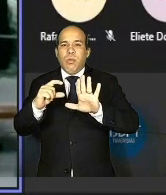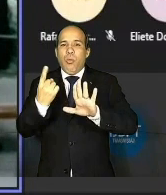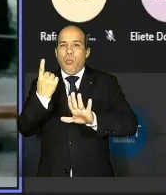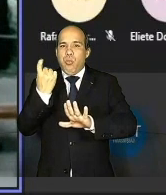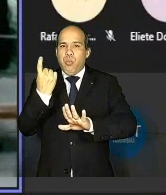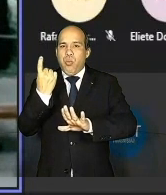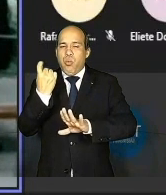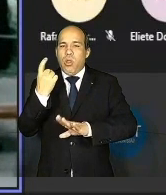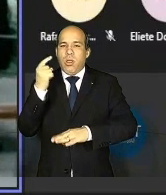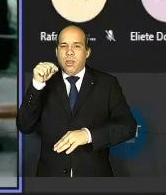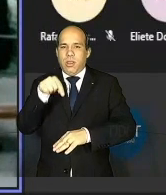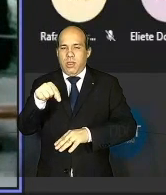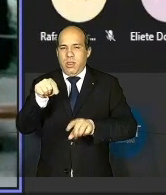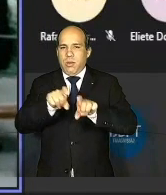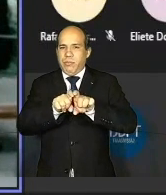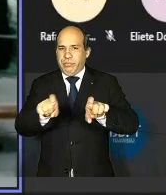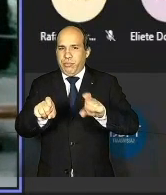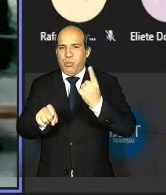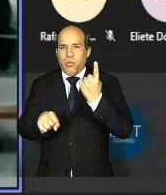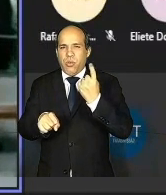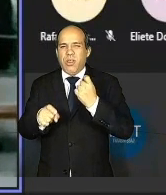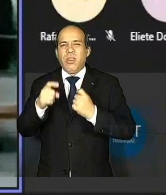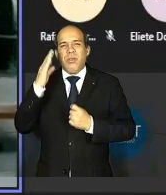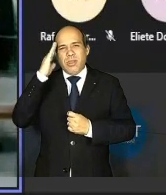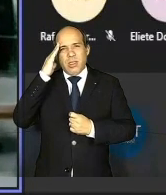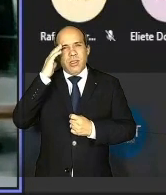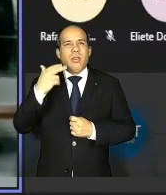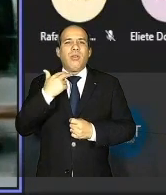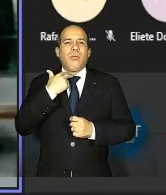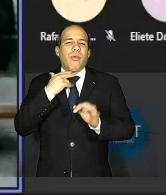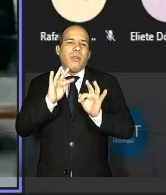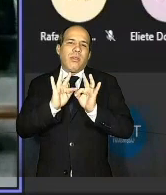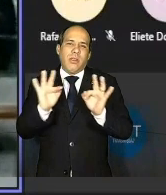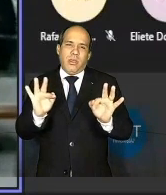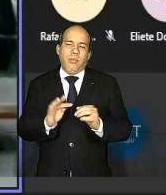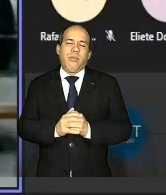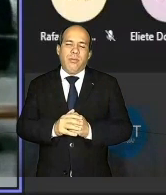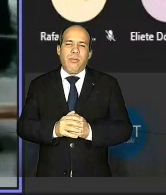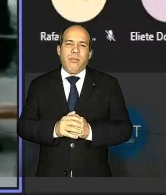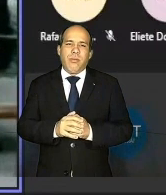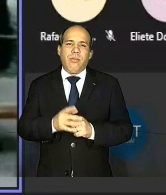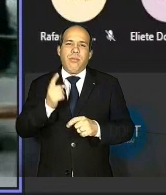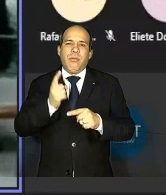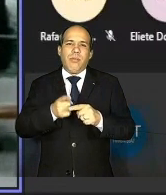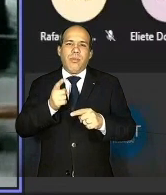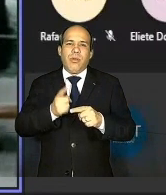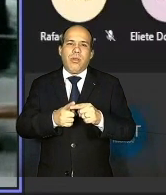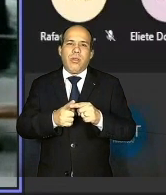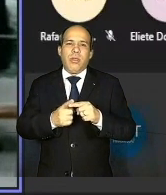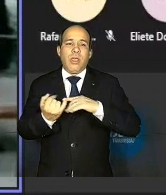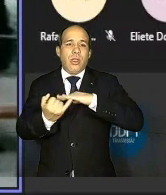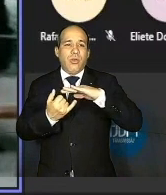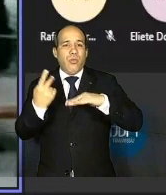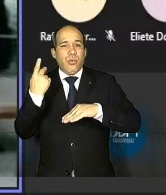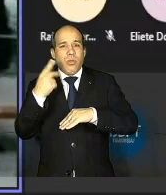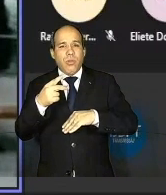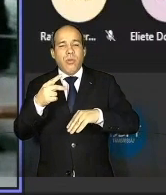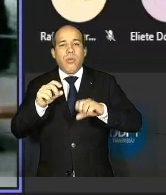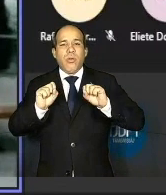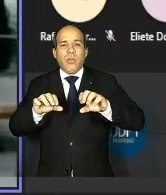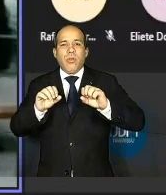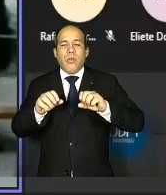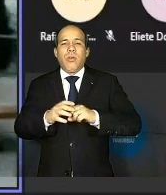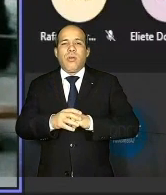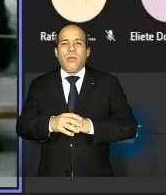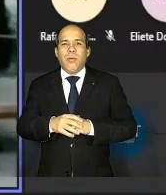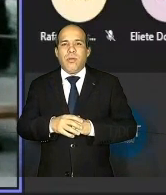parágrafo único ali. Entendo que não deveria ser simples, porque a